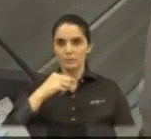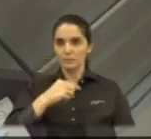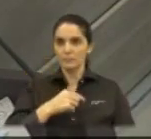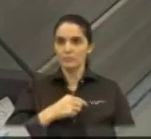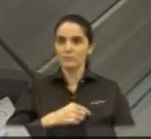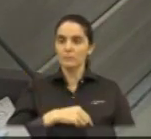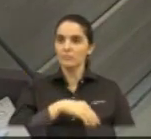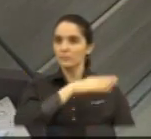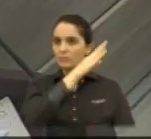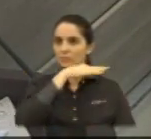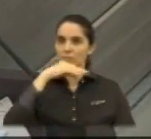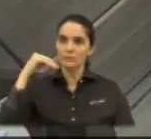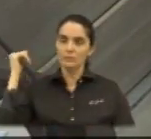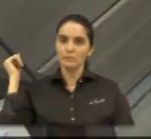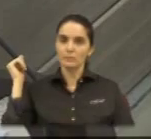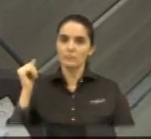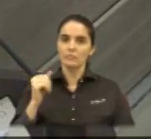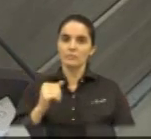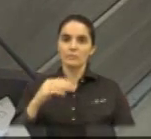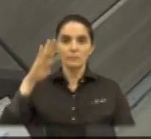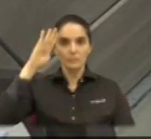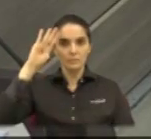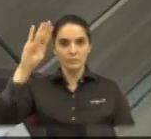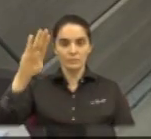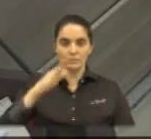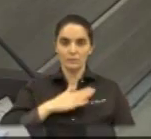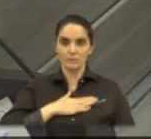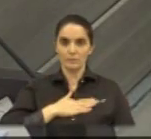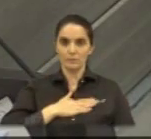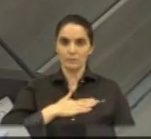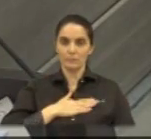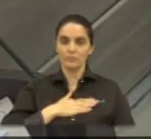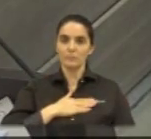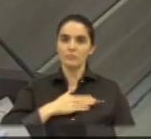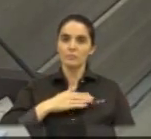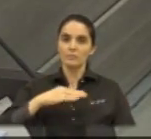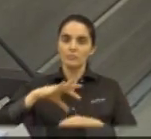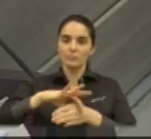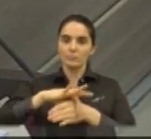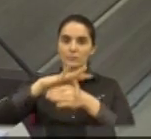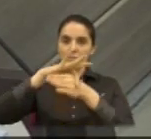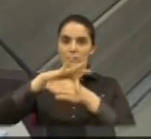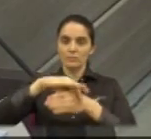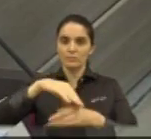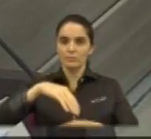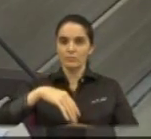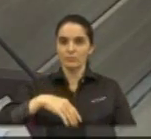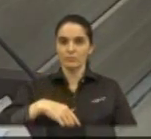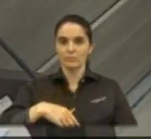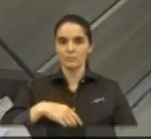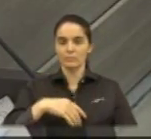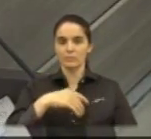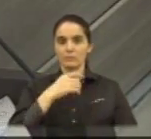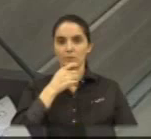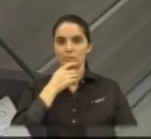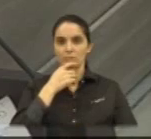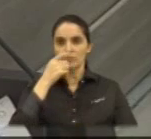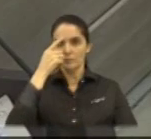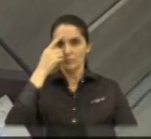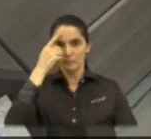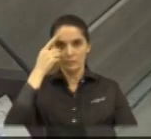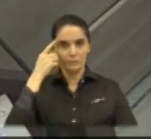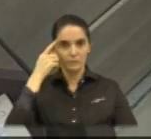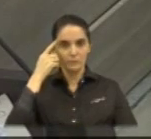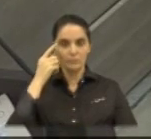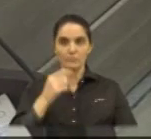vereadores principalmente do meu partido, a Érica, o Wilson, e também todos os vereadores aqui